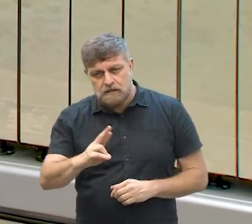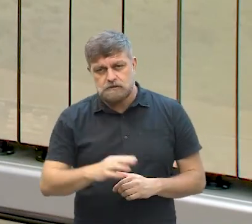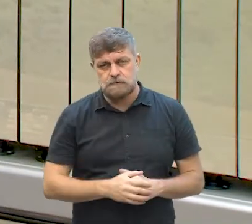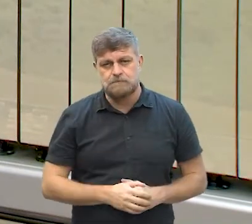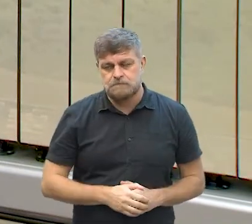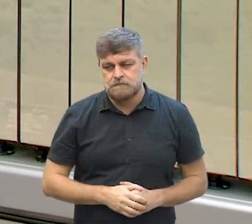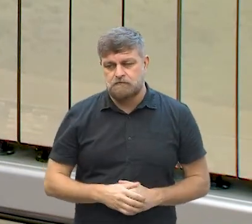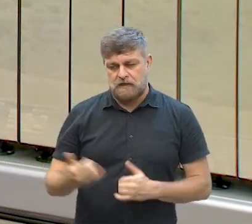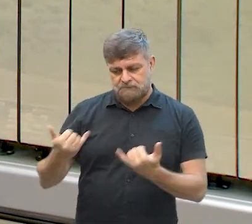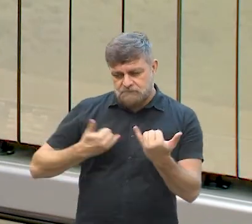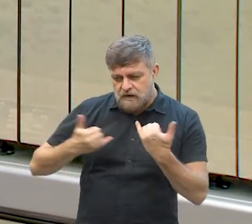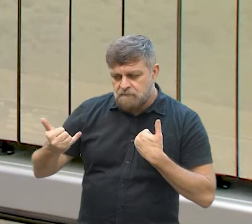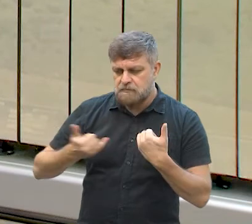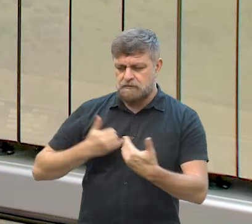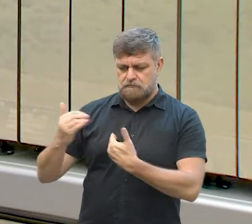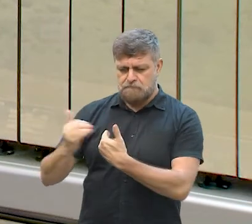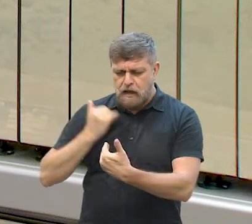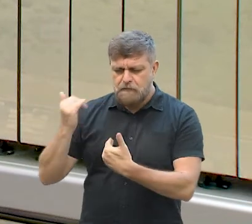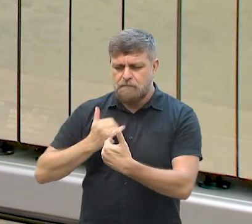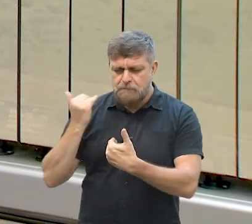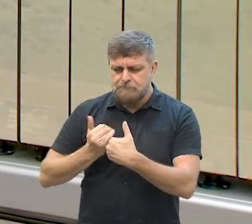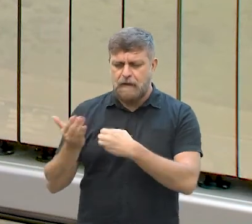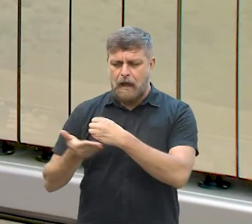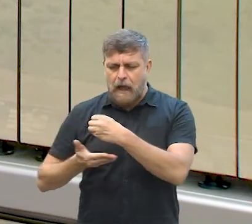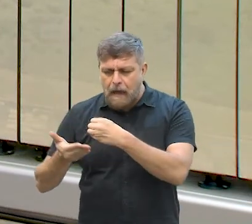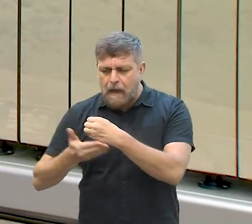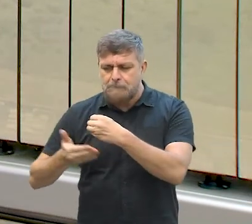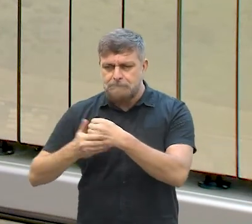com a religião. Ela sempre falava, né,